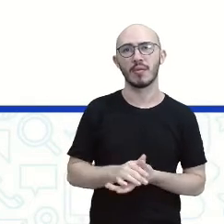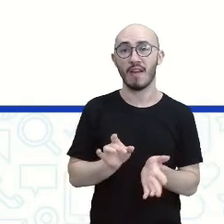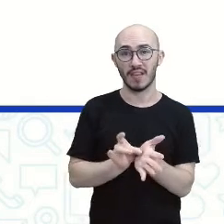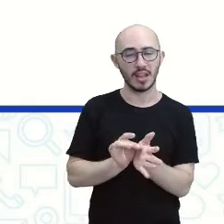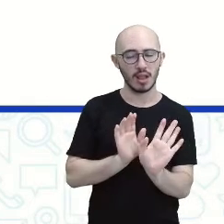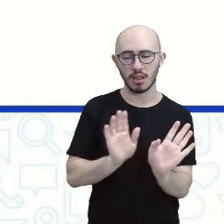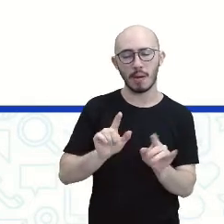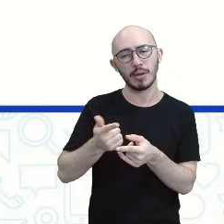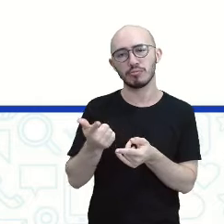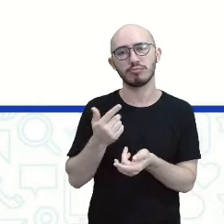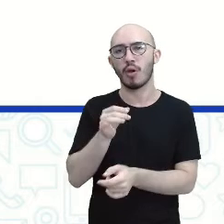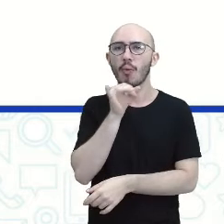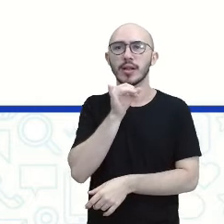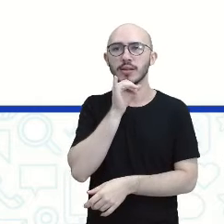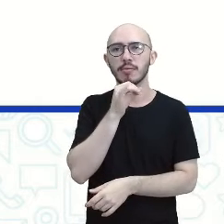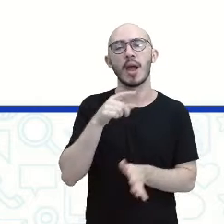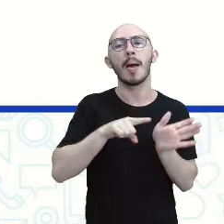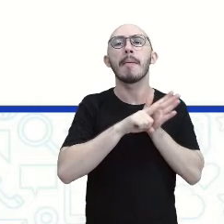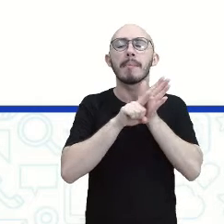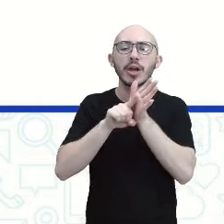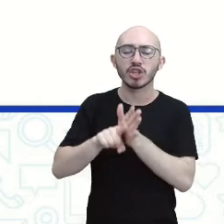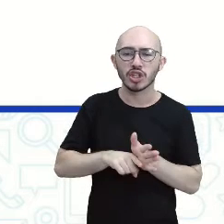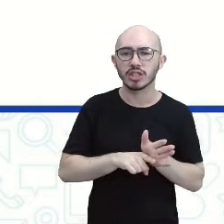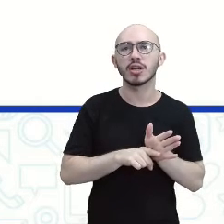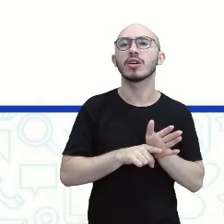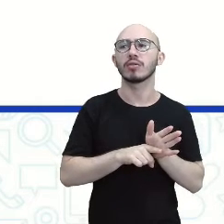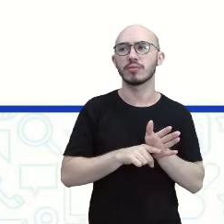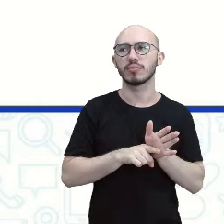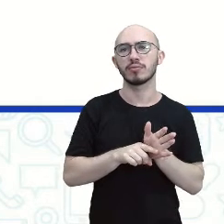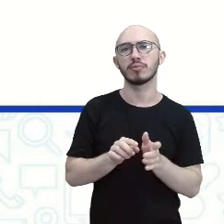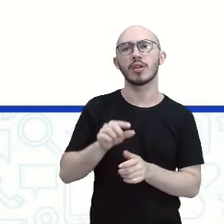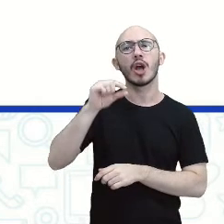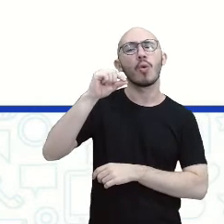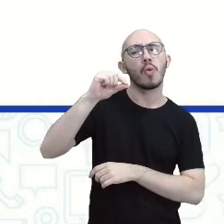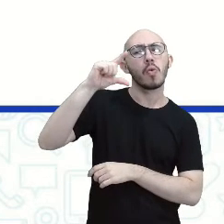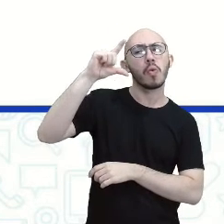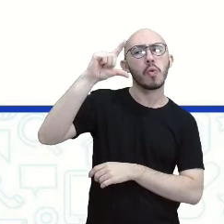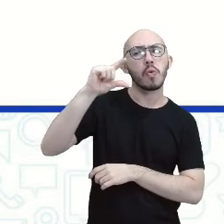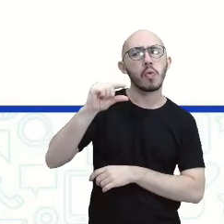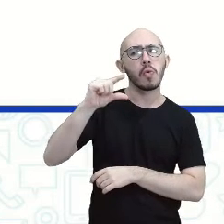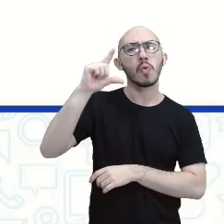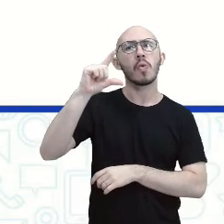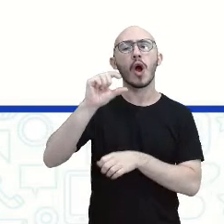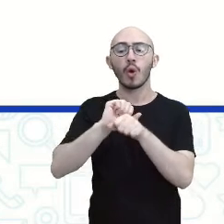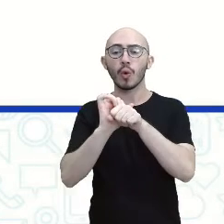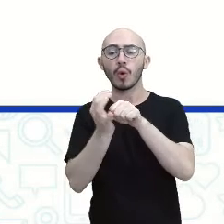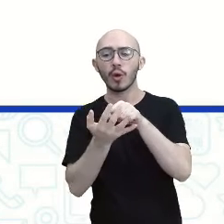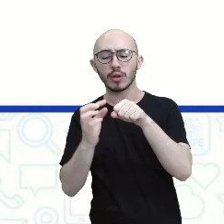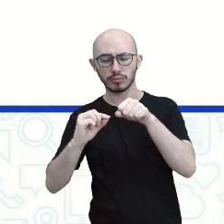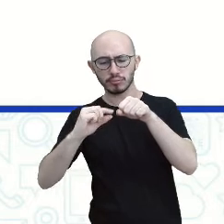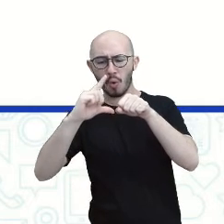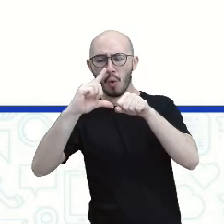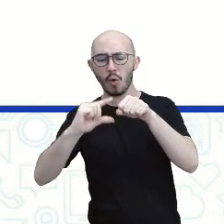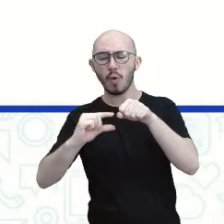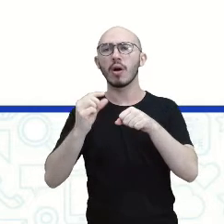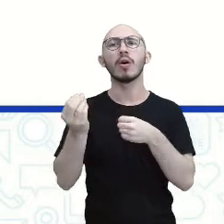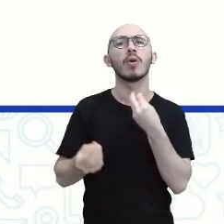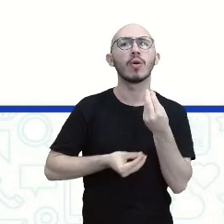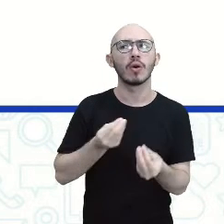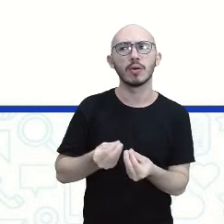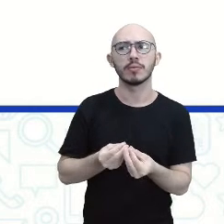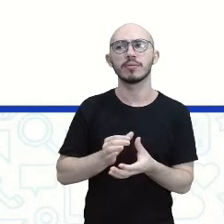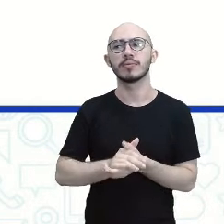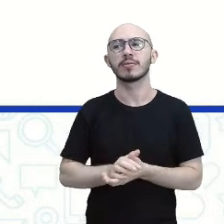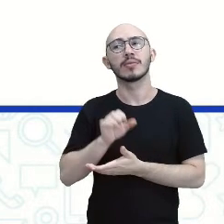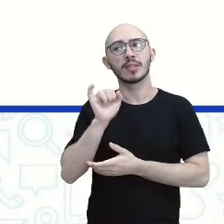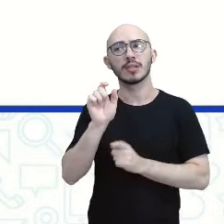seguinte. Pesquisando aí, o tamanho dele, ou seja, a altura, se a gente conseguisse colocar um coronavírus aí, né, Briana, no chão,